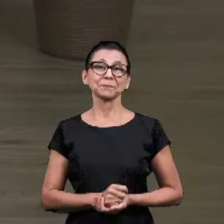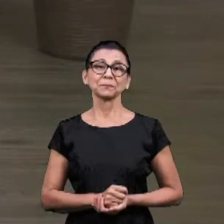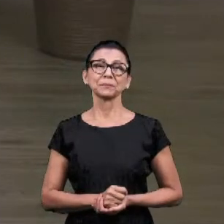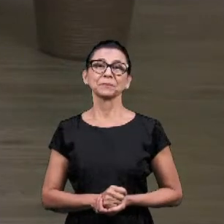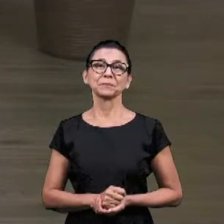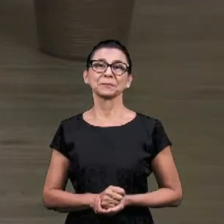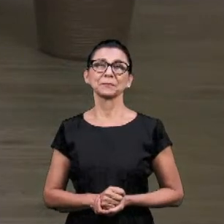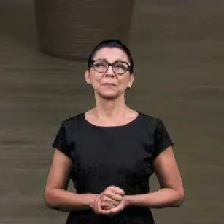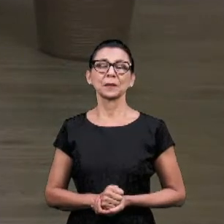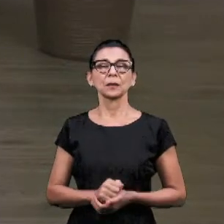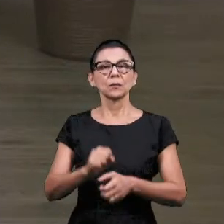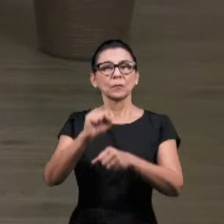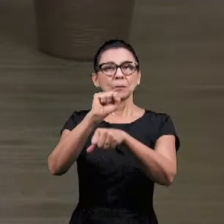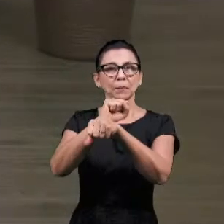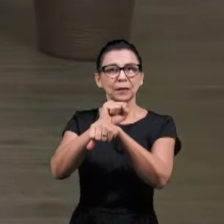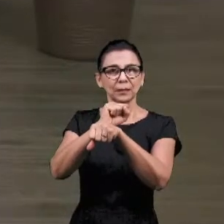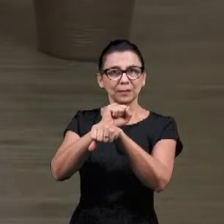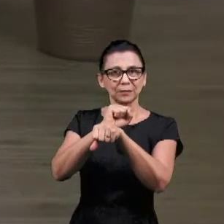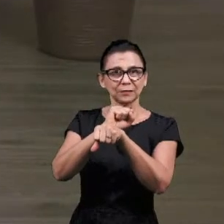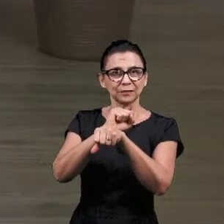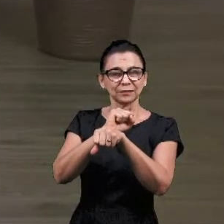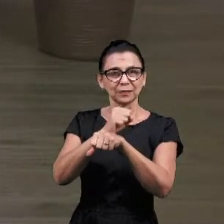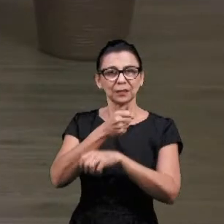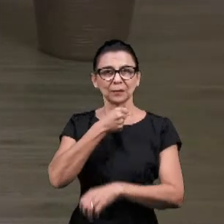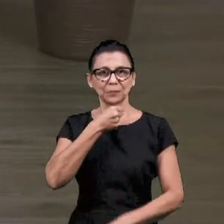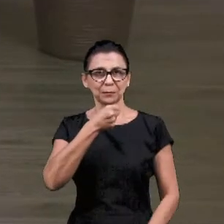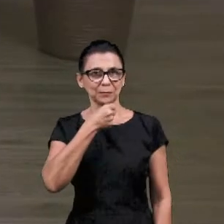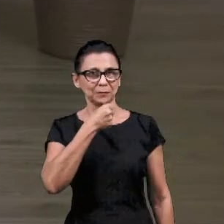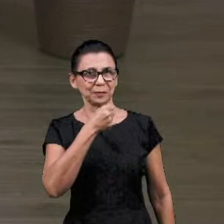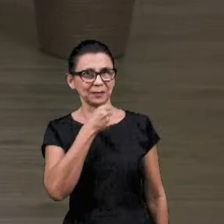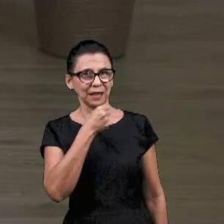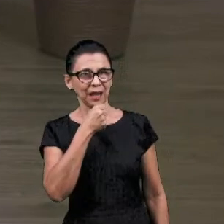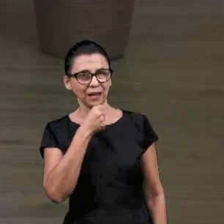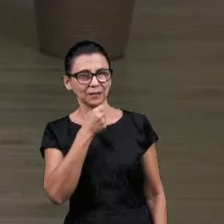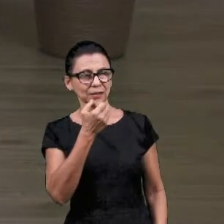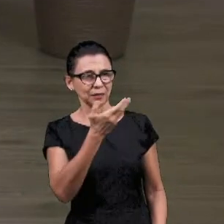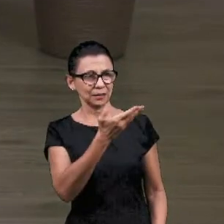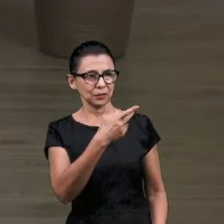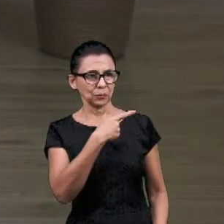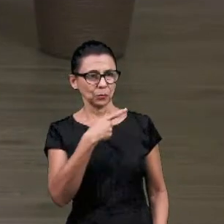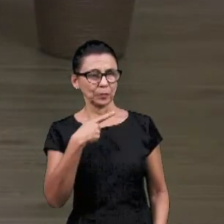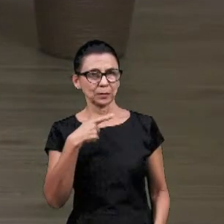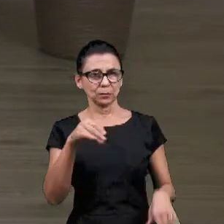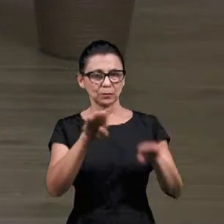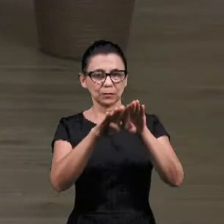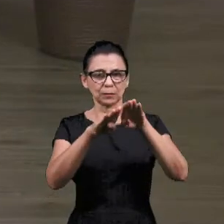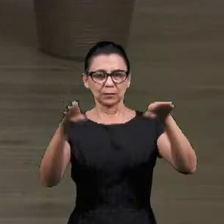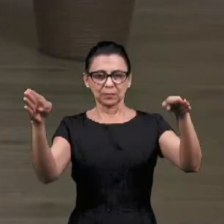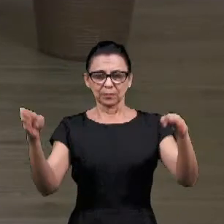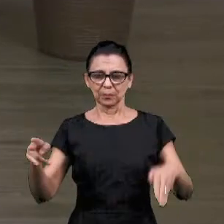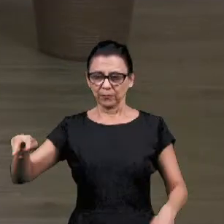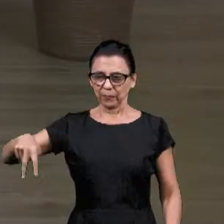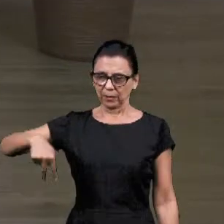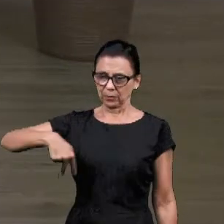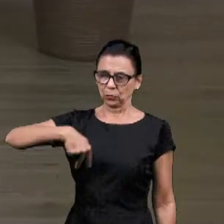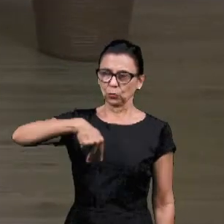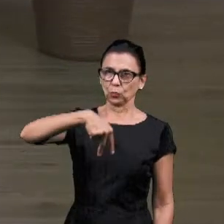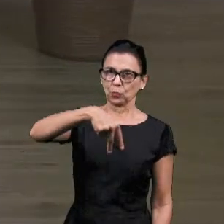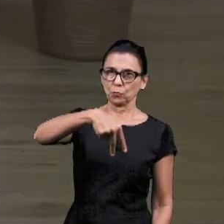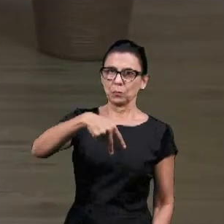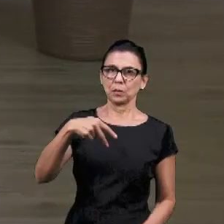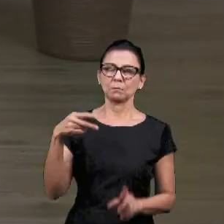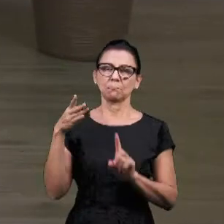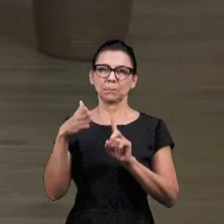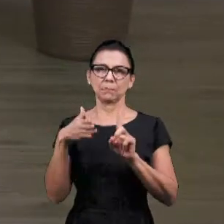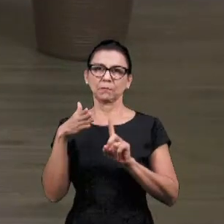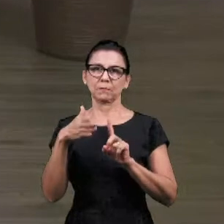vai dar uma paradinha agora, para o pastor Wallace vai assumir o púlpito. É um momento em que você já vai